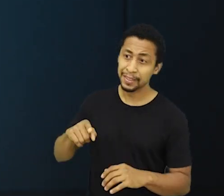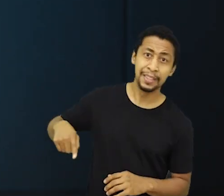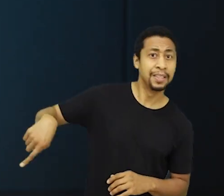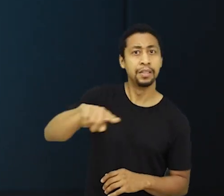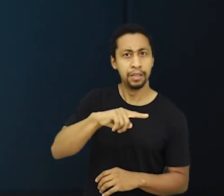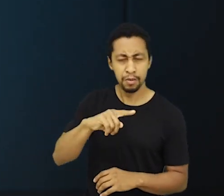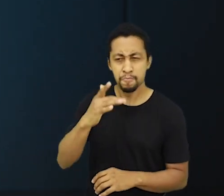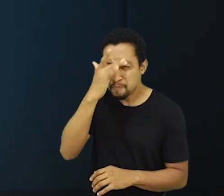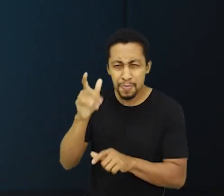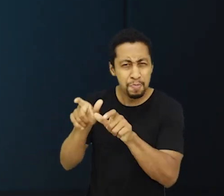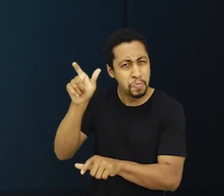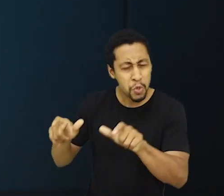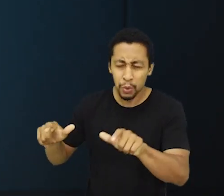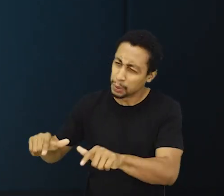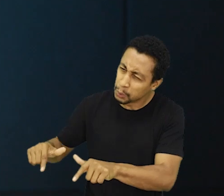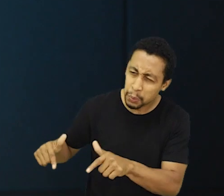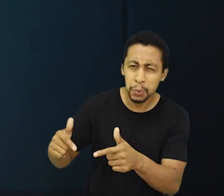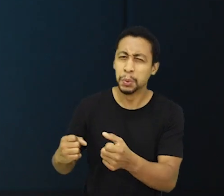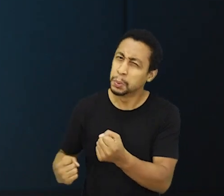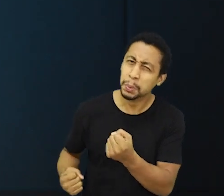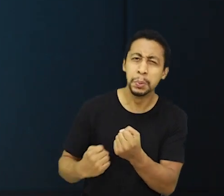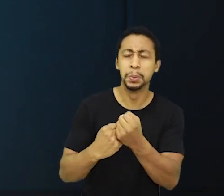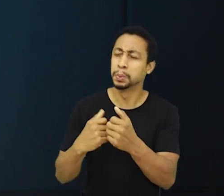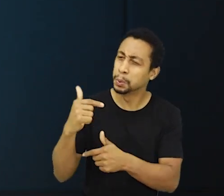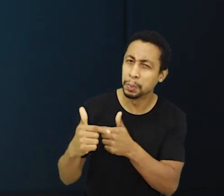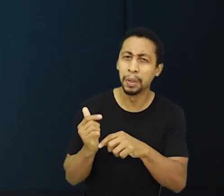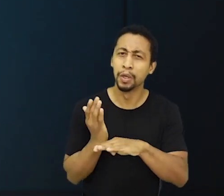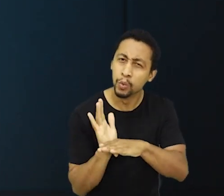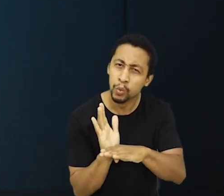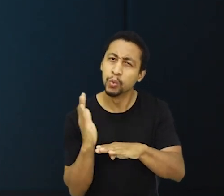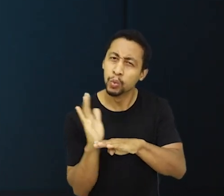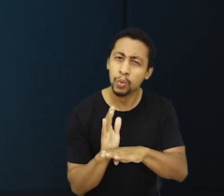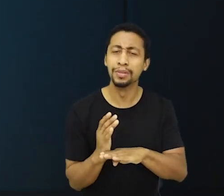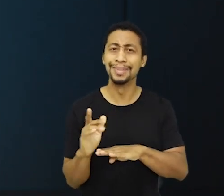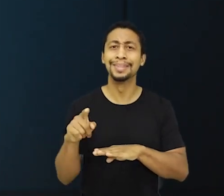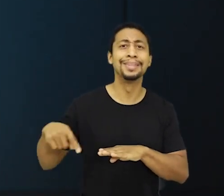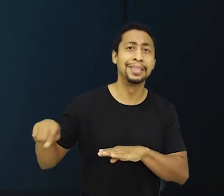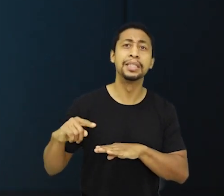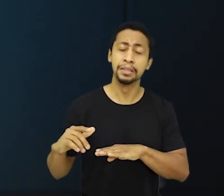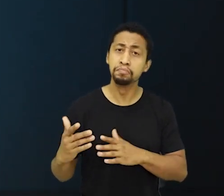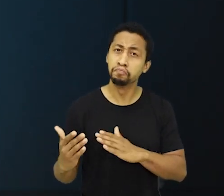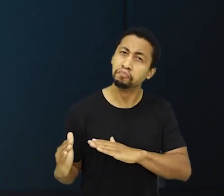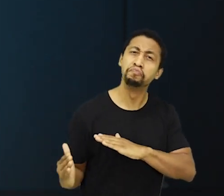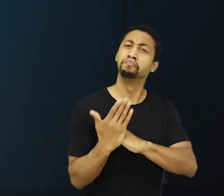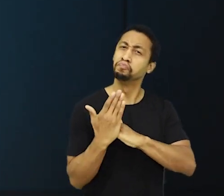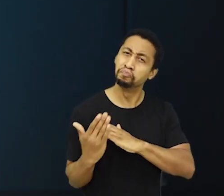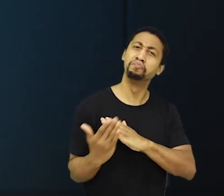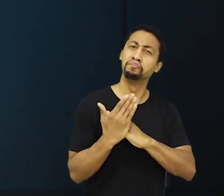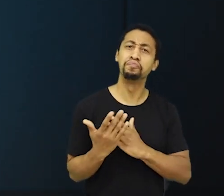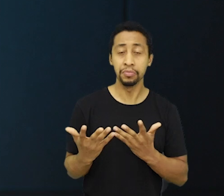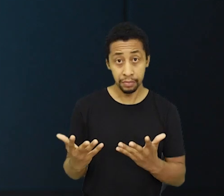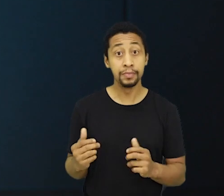extremamente dedicados, me apoiaram, me ajudaram até, e,